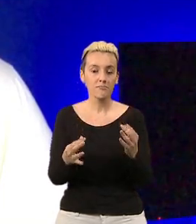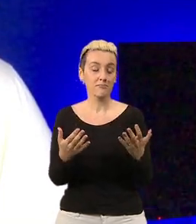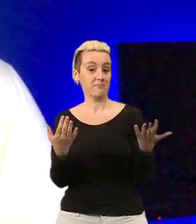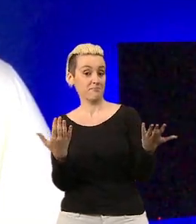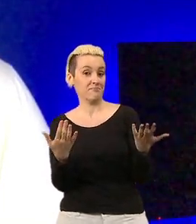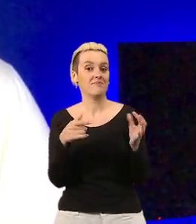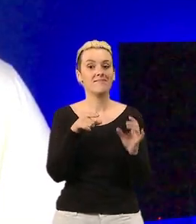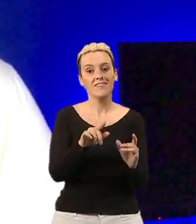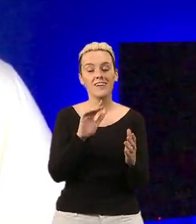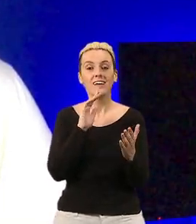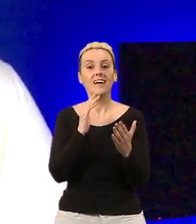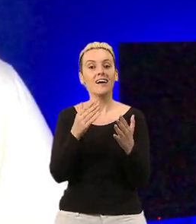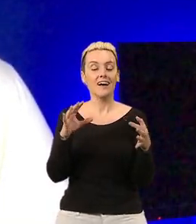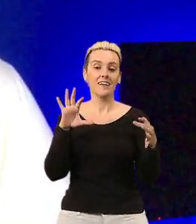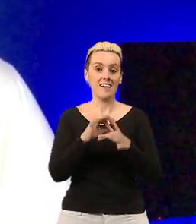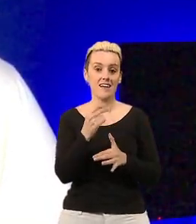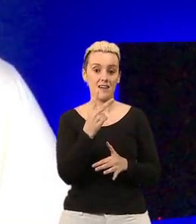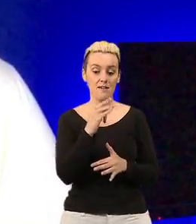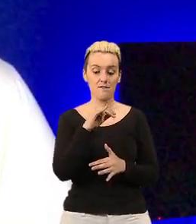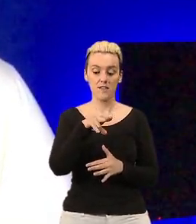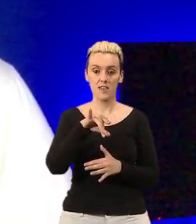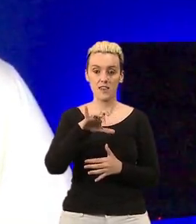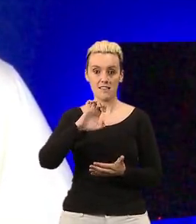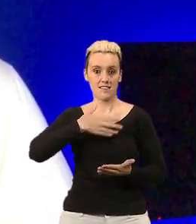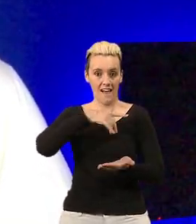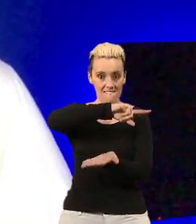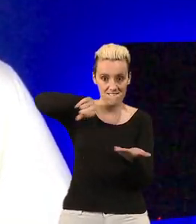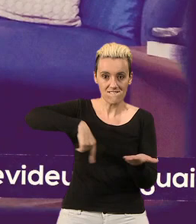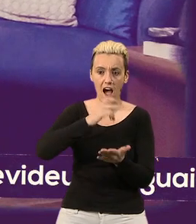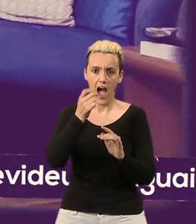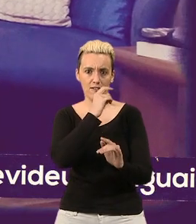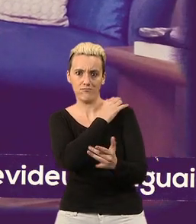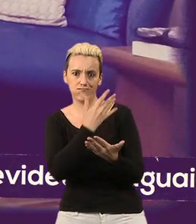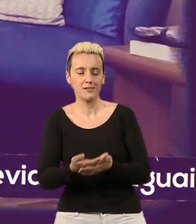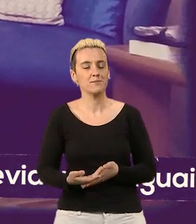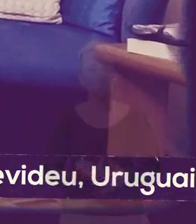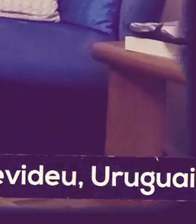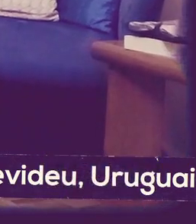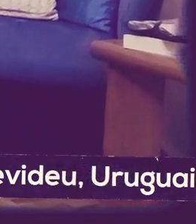aqui a este vinil, passado tantos anos.